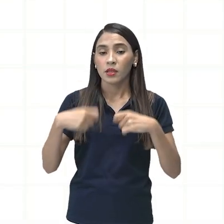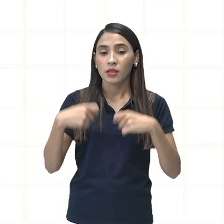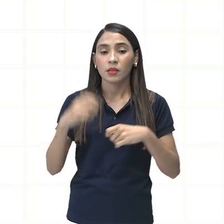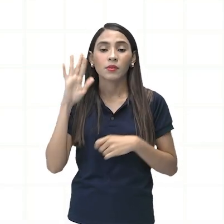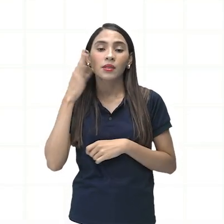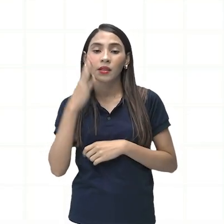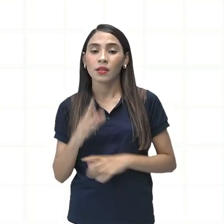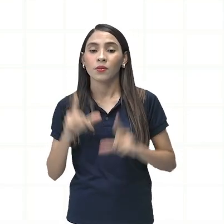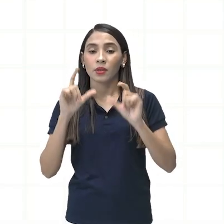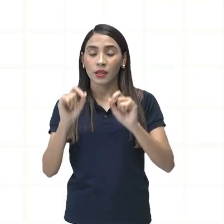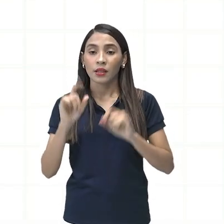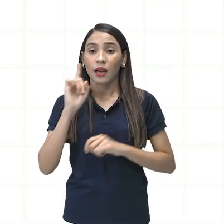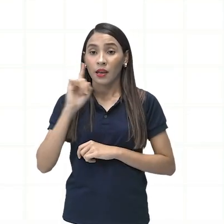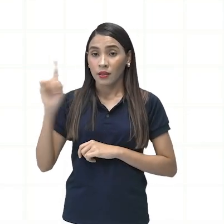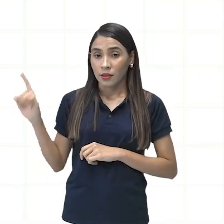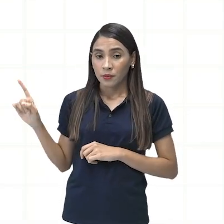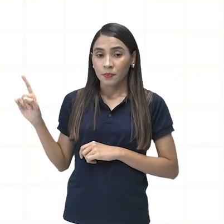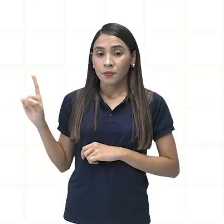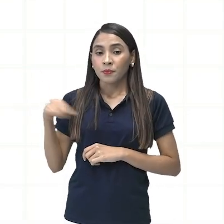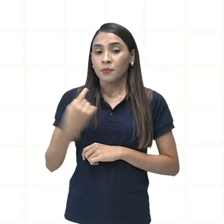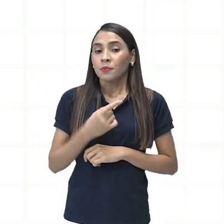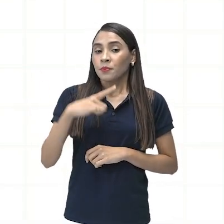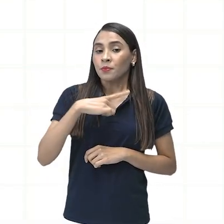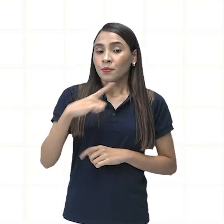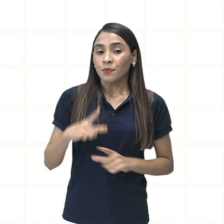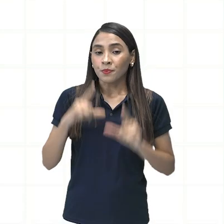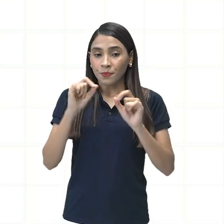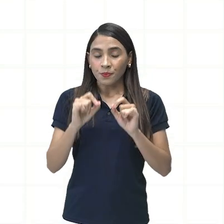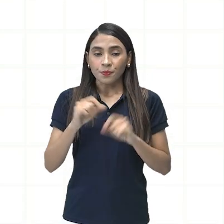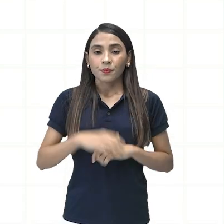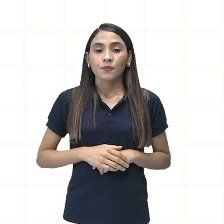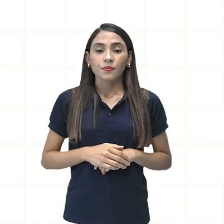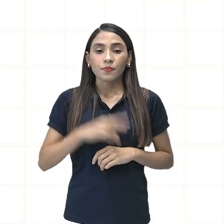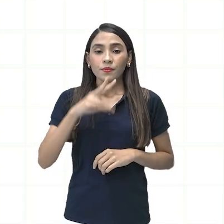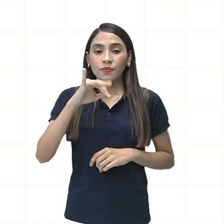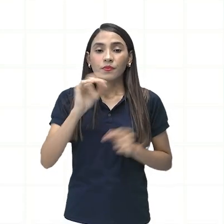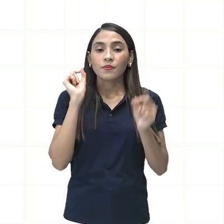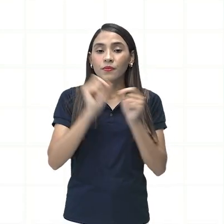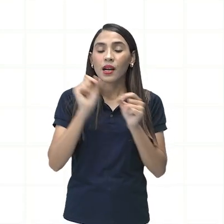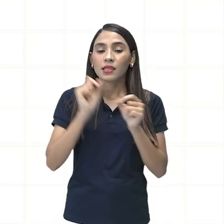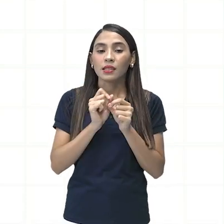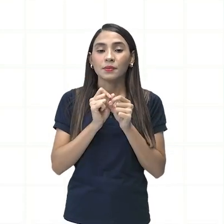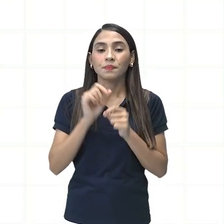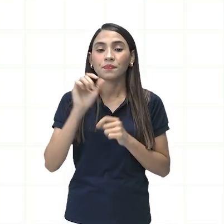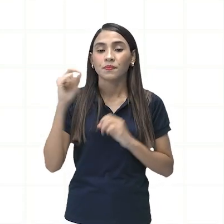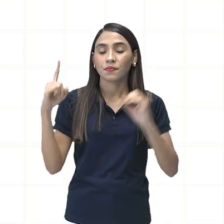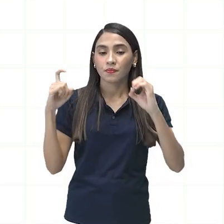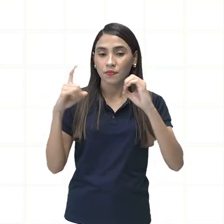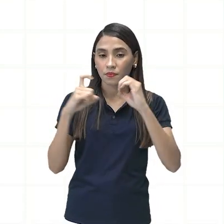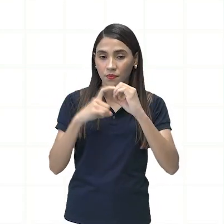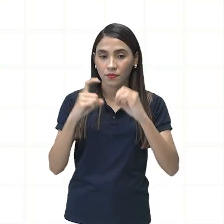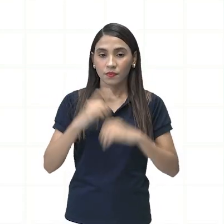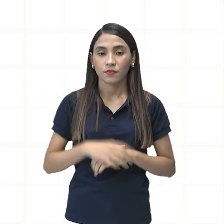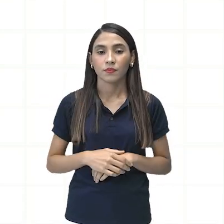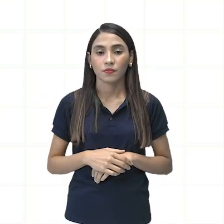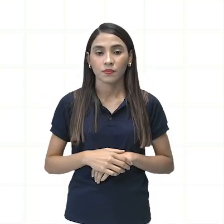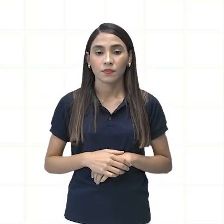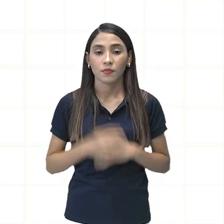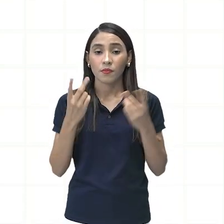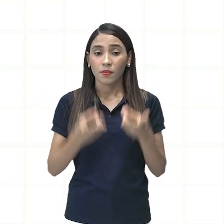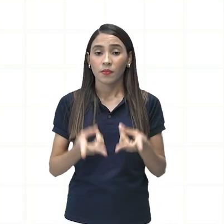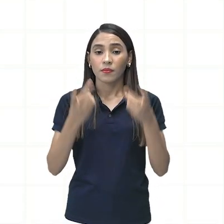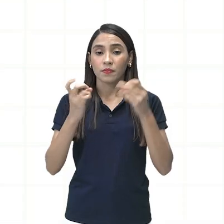precisamos entender que aqui nós temos os indivíduos que vão realizar essa autofecundação.